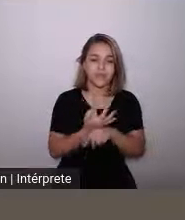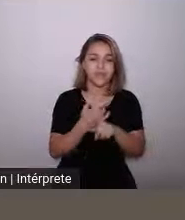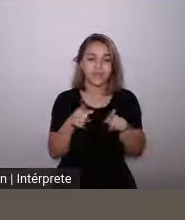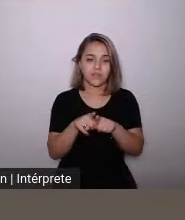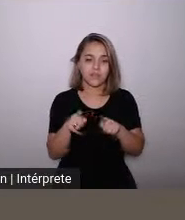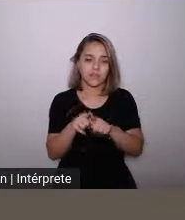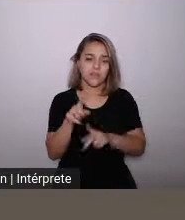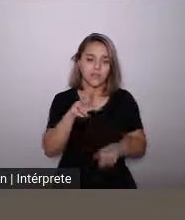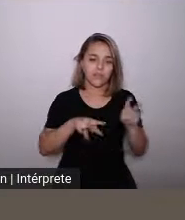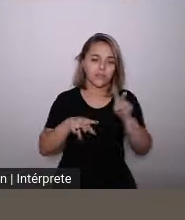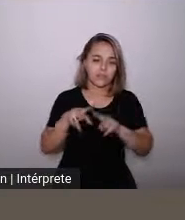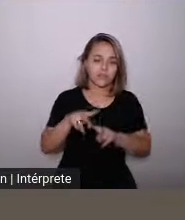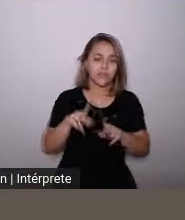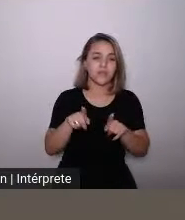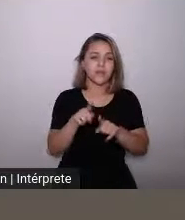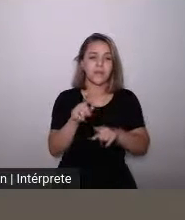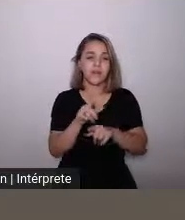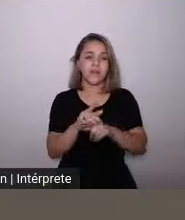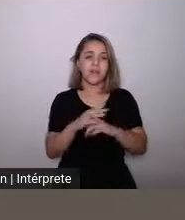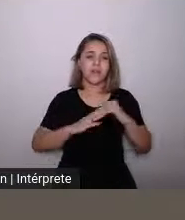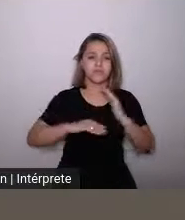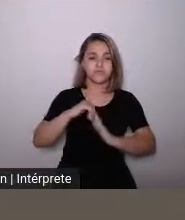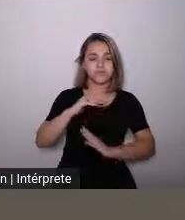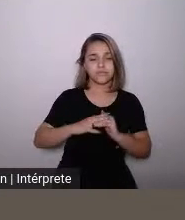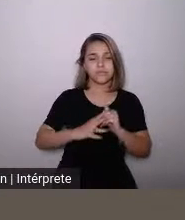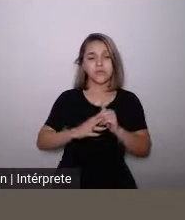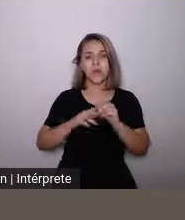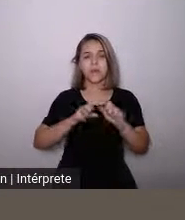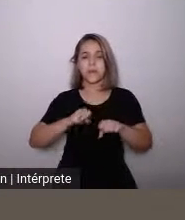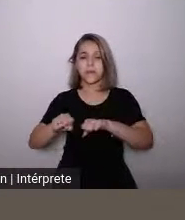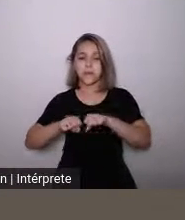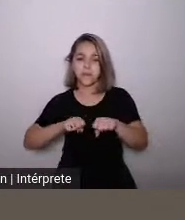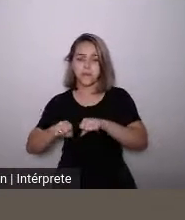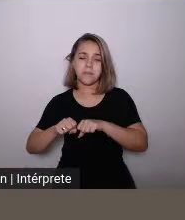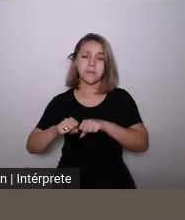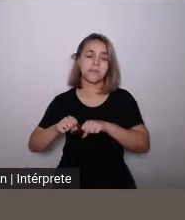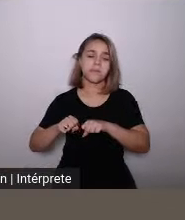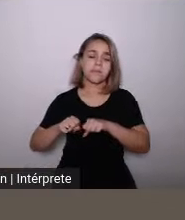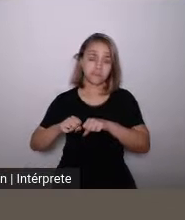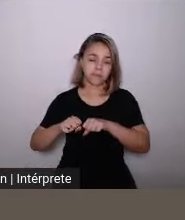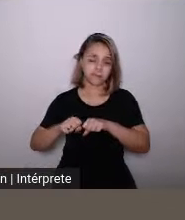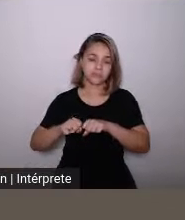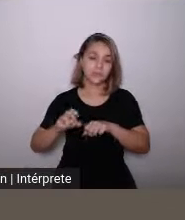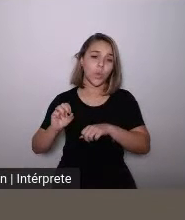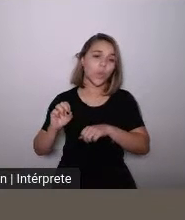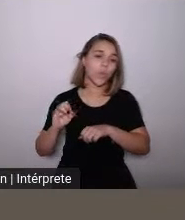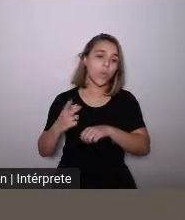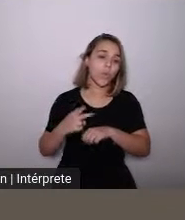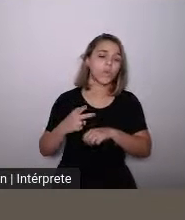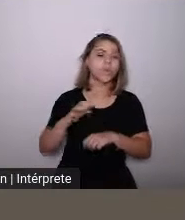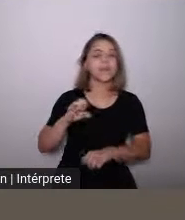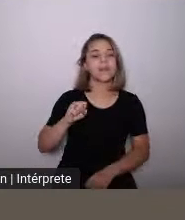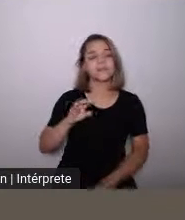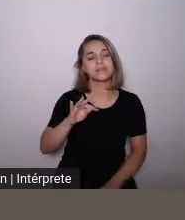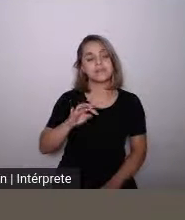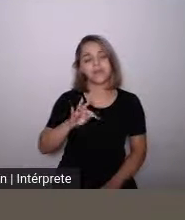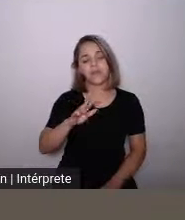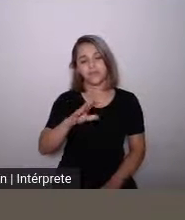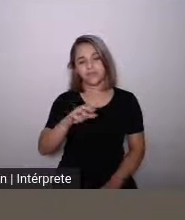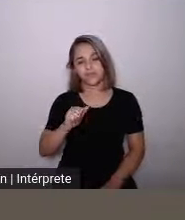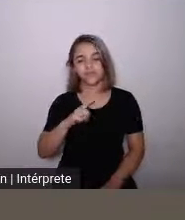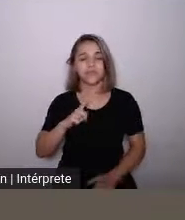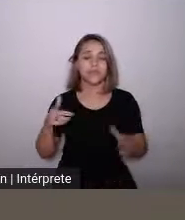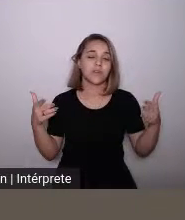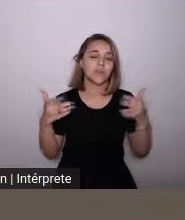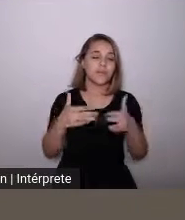decoloniais, na articulação entre militância e estética. Já para o meu foco, que não se dirige diretamente ao presente e não está